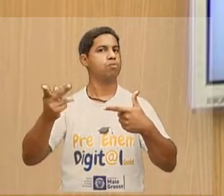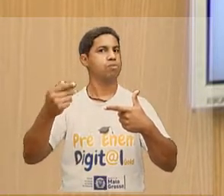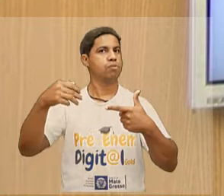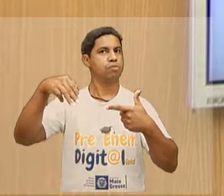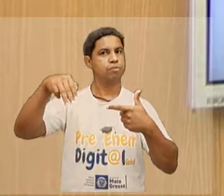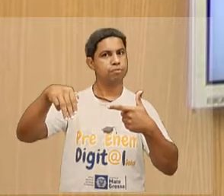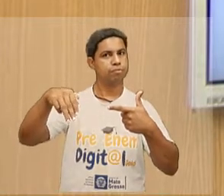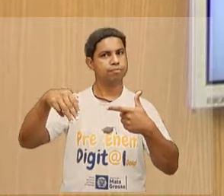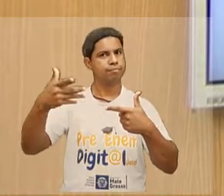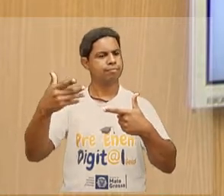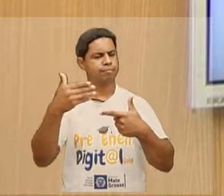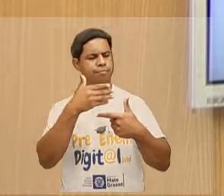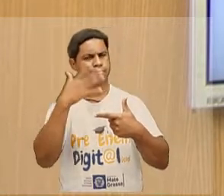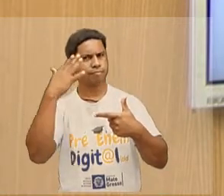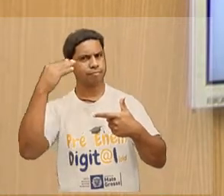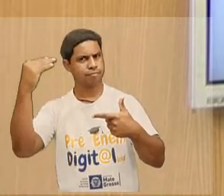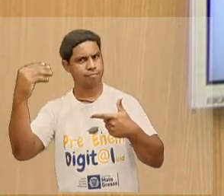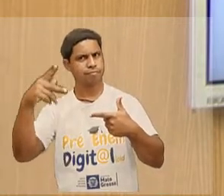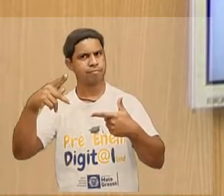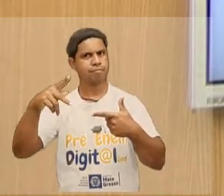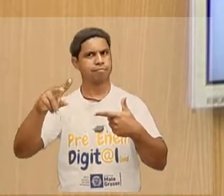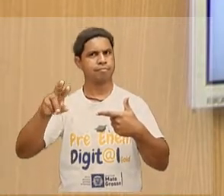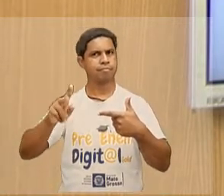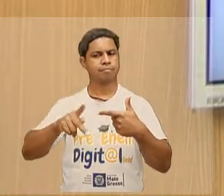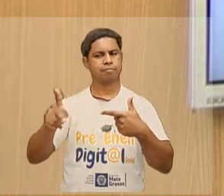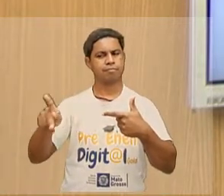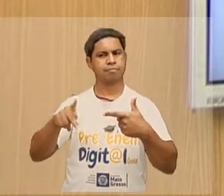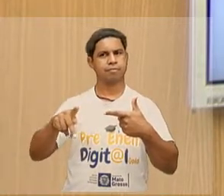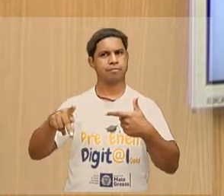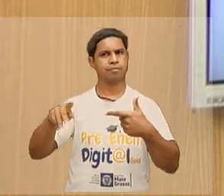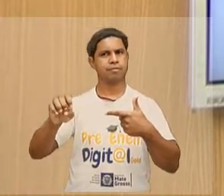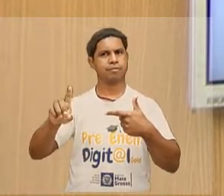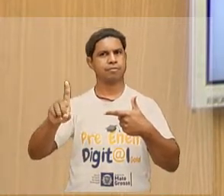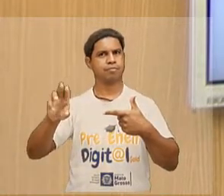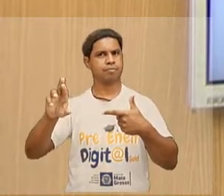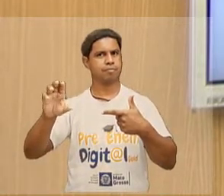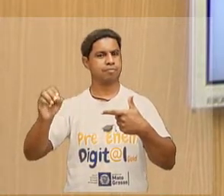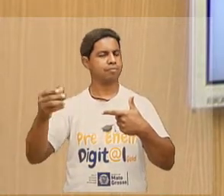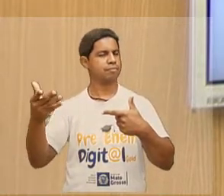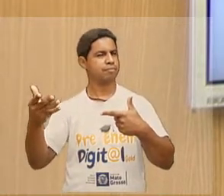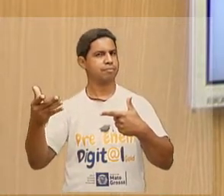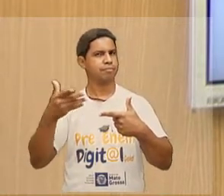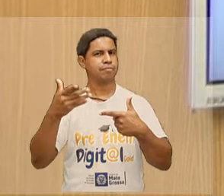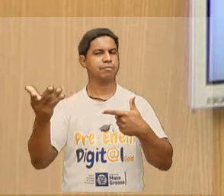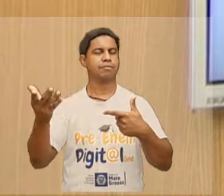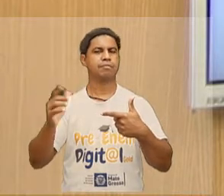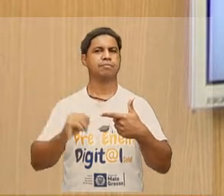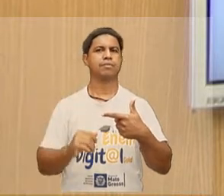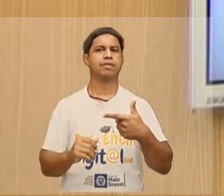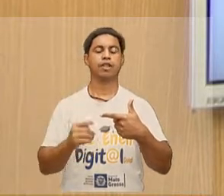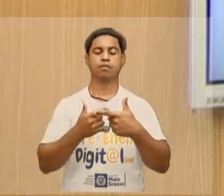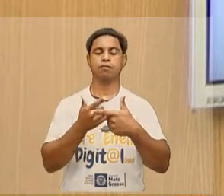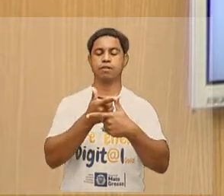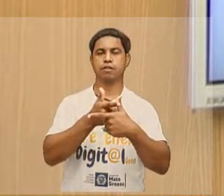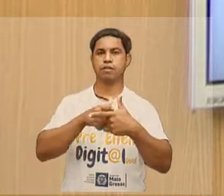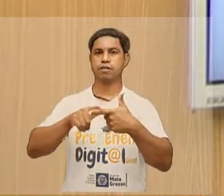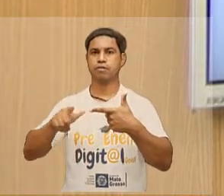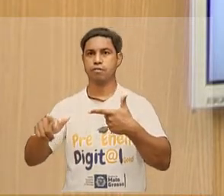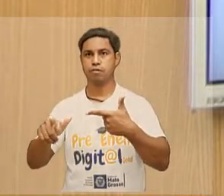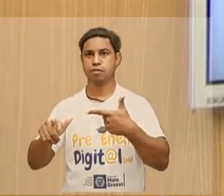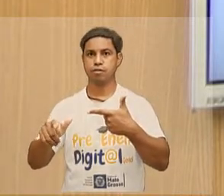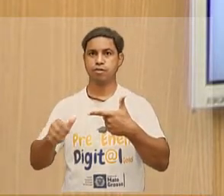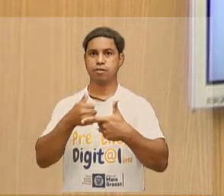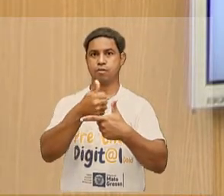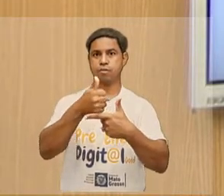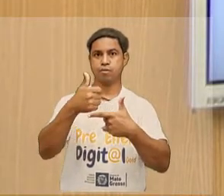professor Pedro, horas. Eu vou ter que dividir 12 por 3. A intensidade